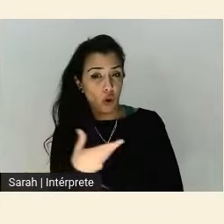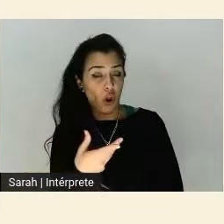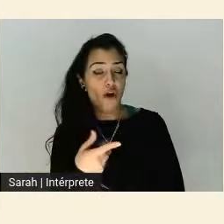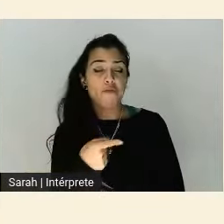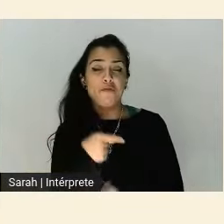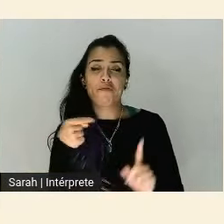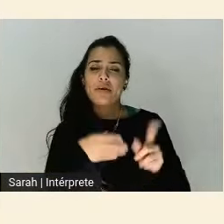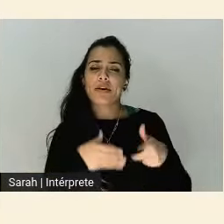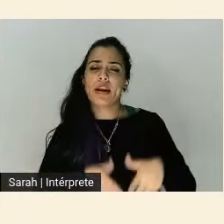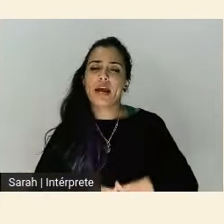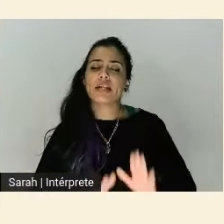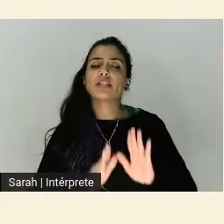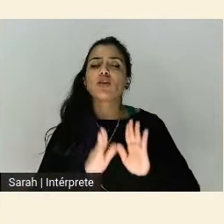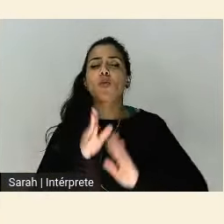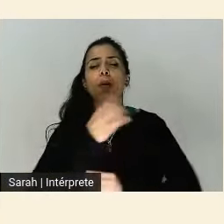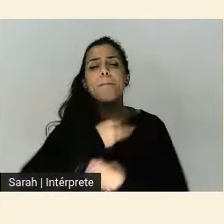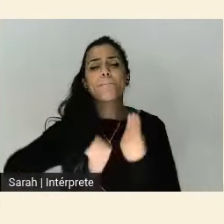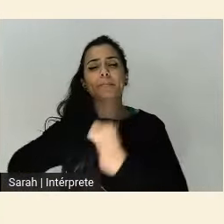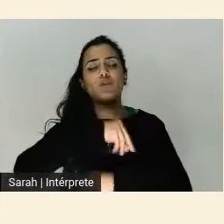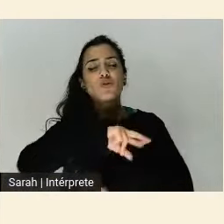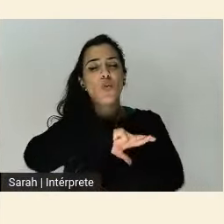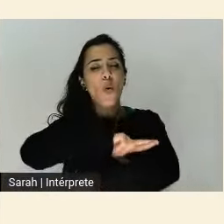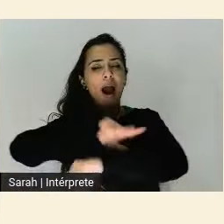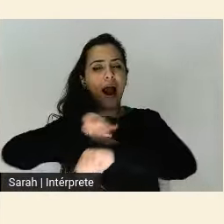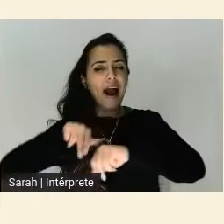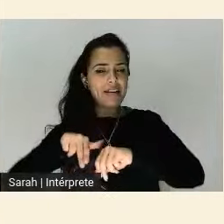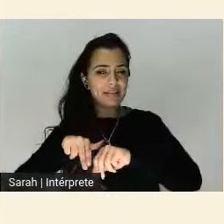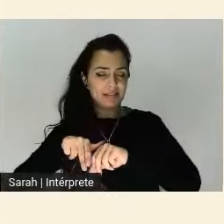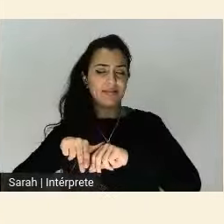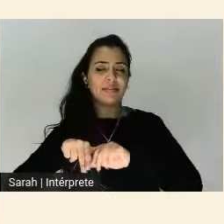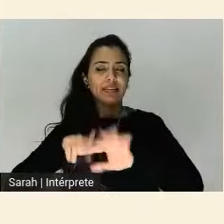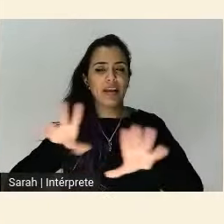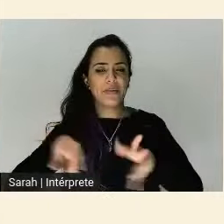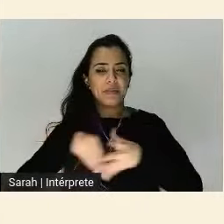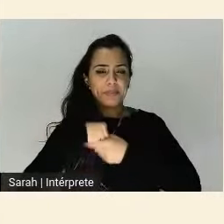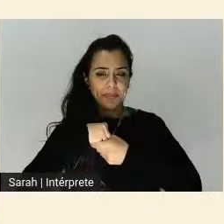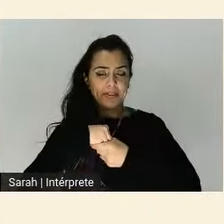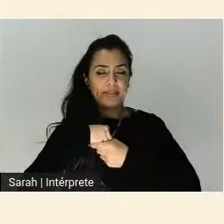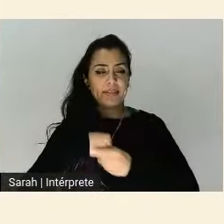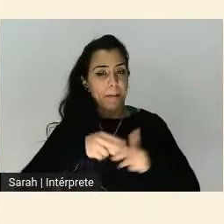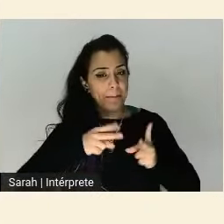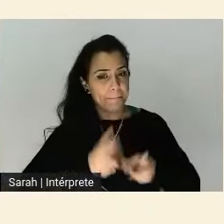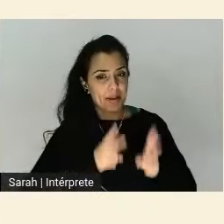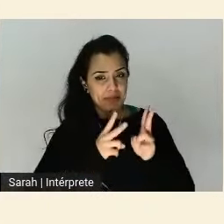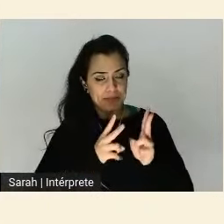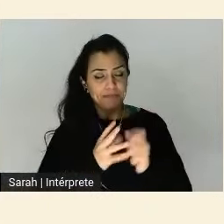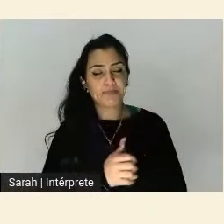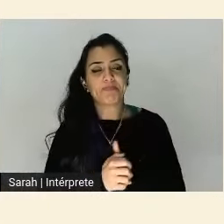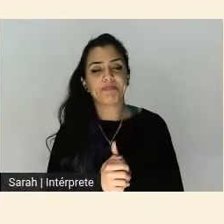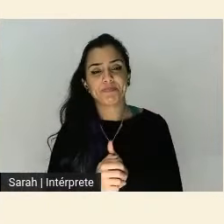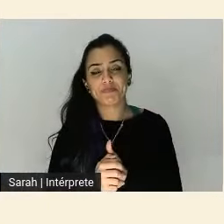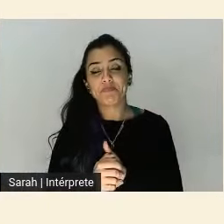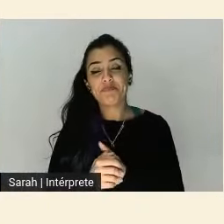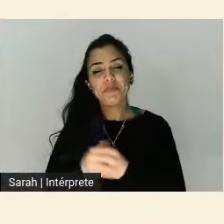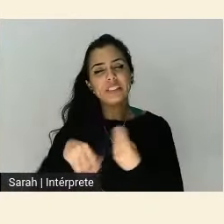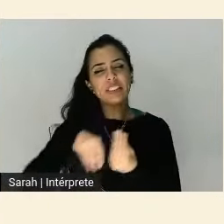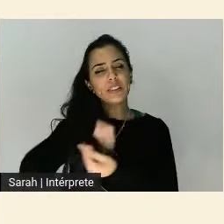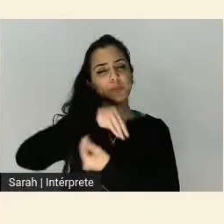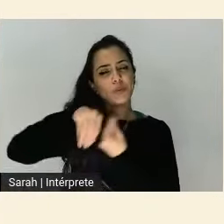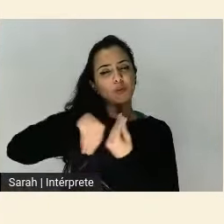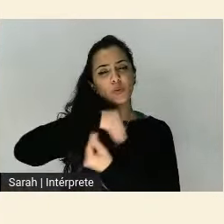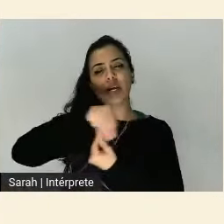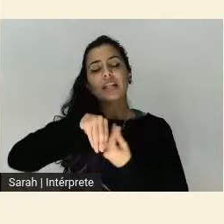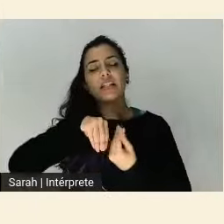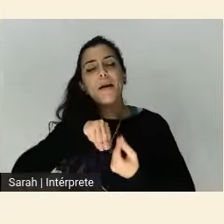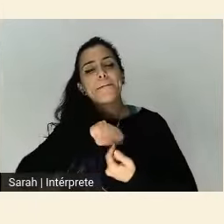dissemos, da mistura das três raças formadoras da nacionalidade. A mestiçagem étnica